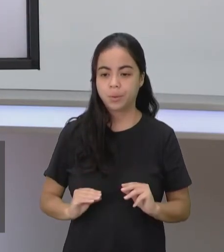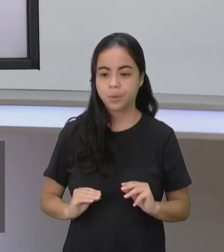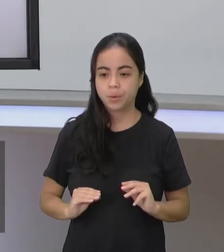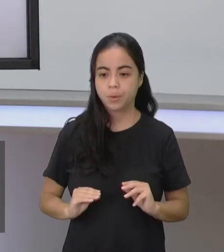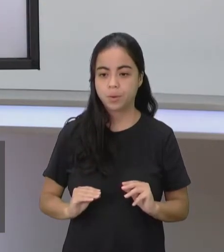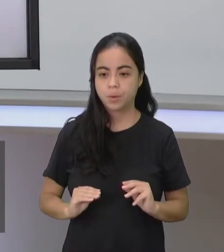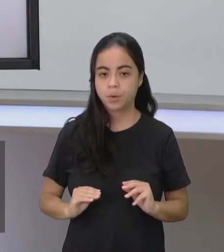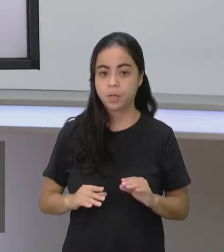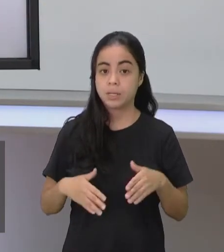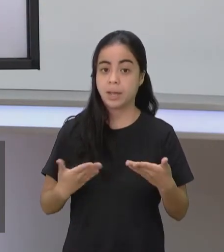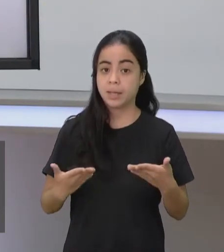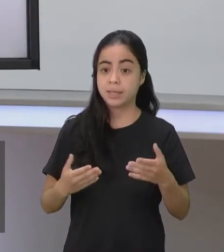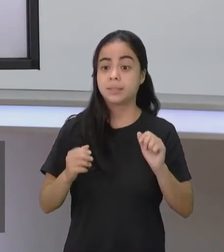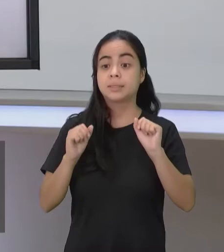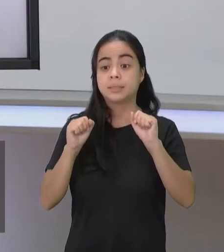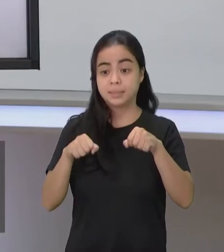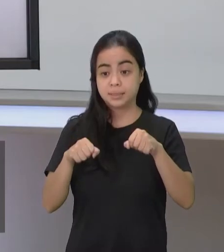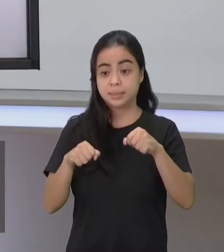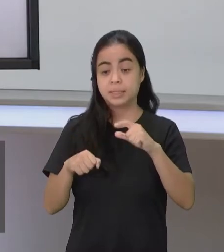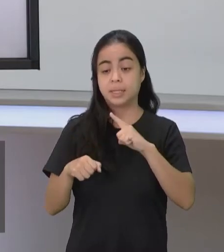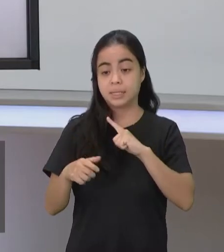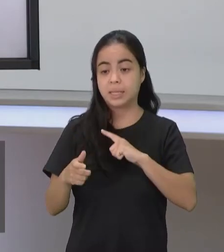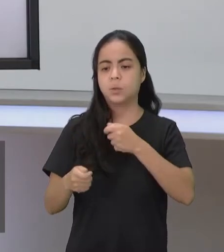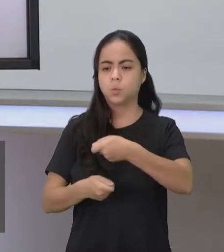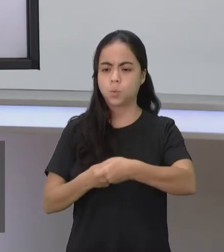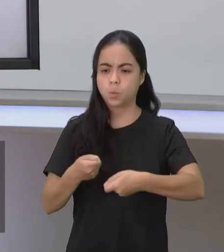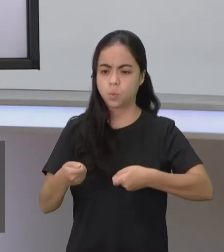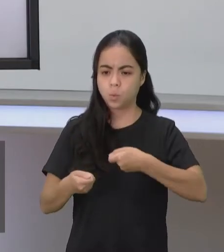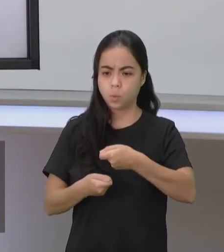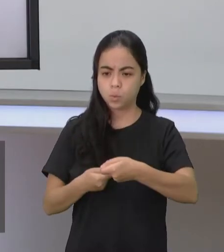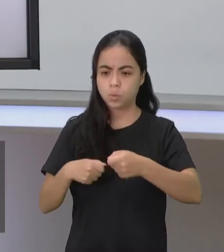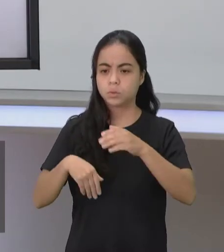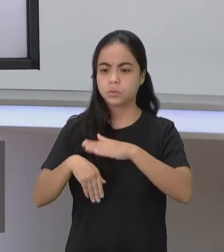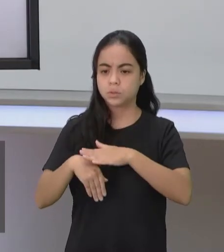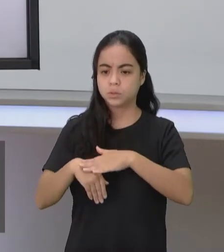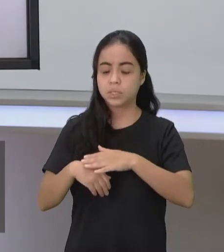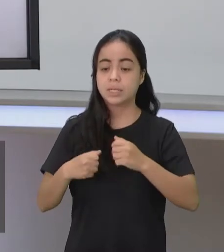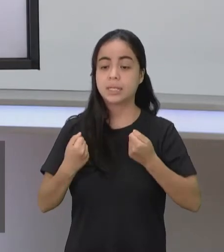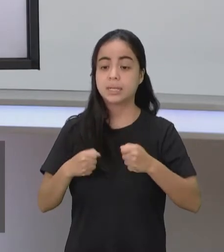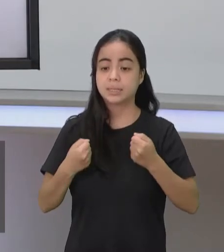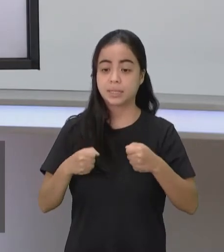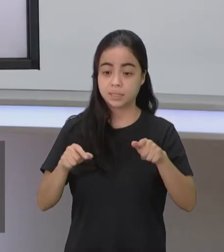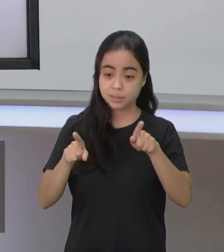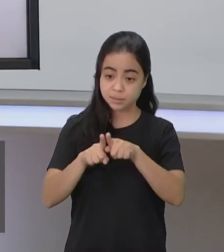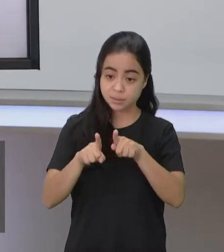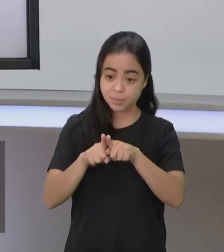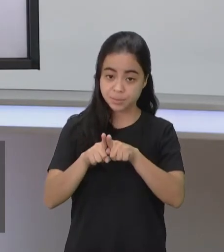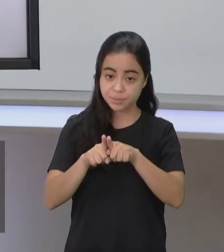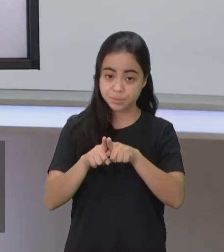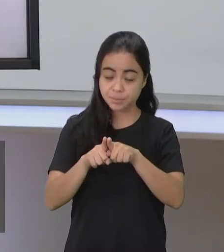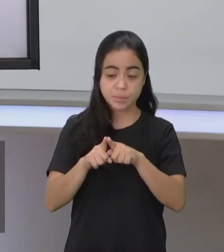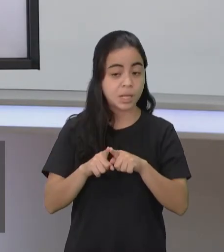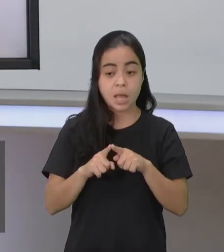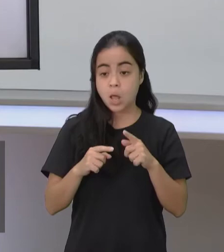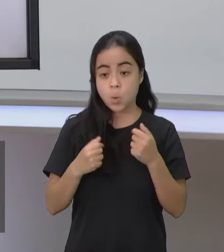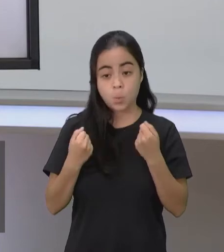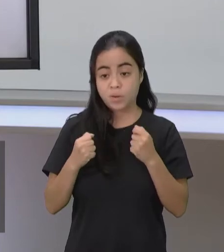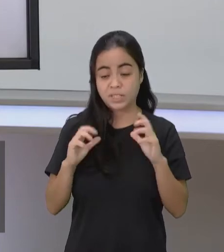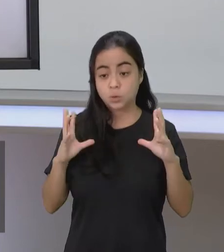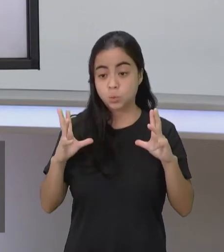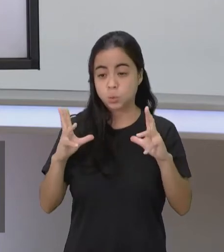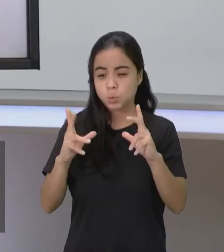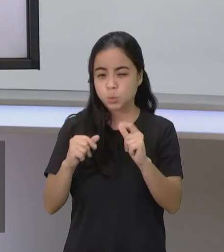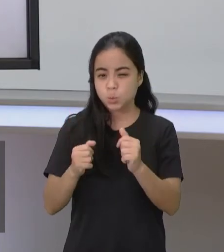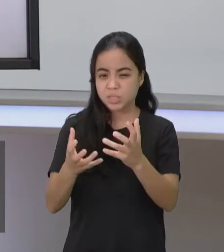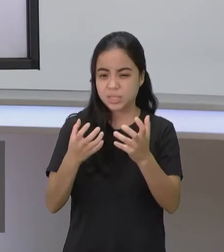aí um ponto de que sim, a gente tem um absoluto controle sobre as nossas necessidades. né? A gente não faz tudo o que a gente quer o